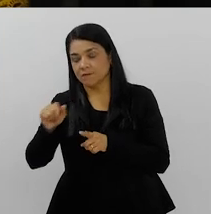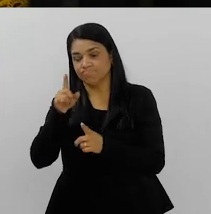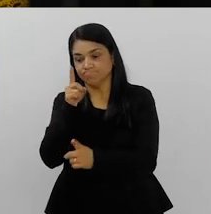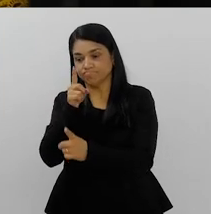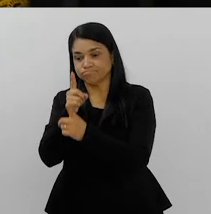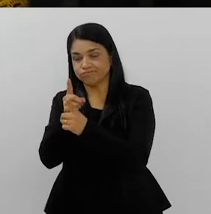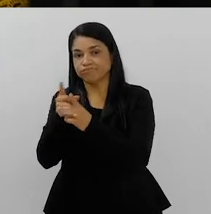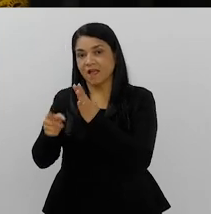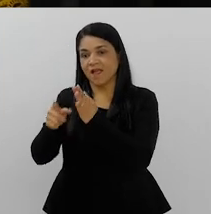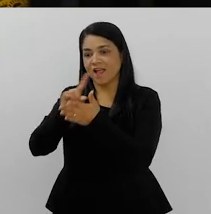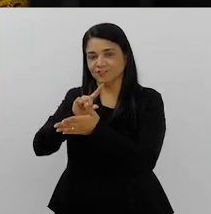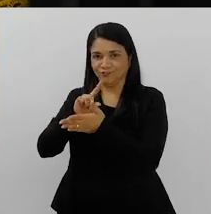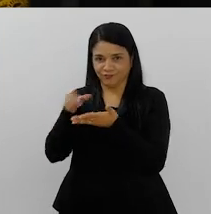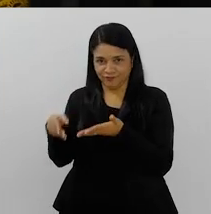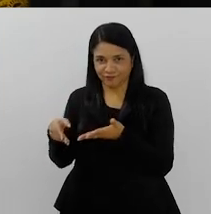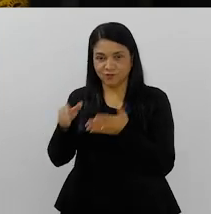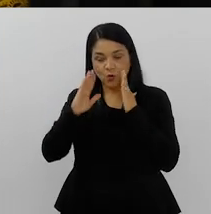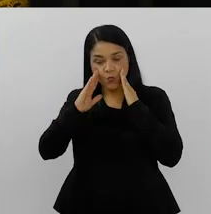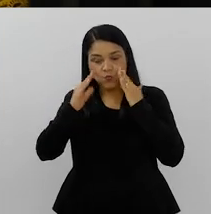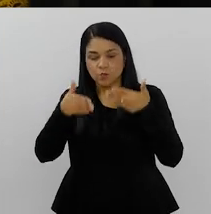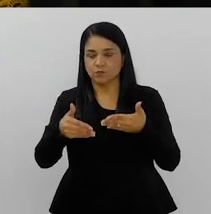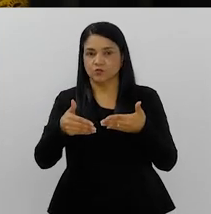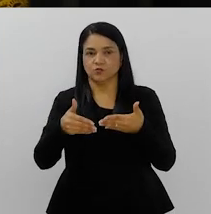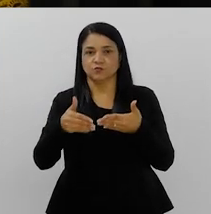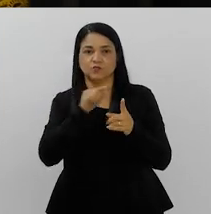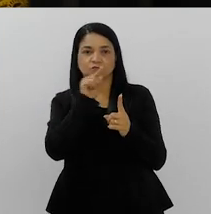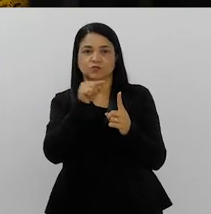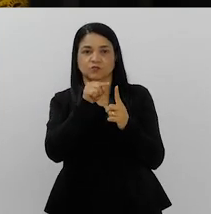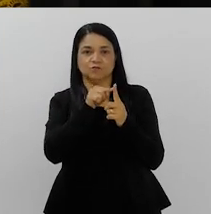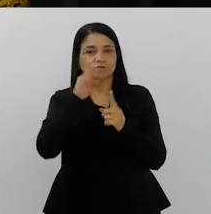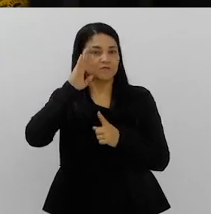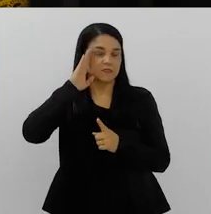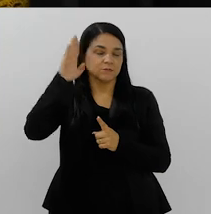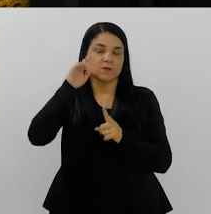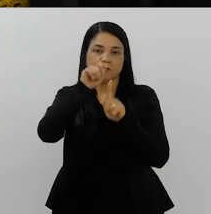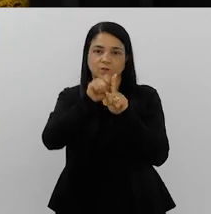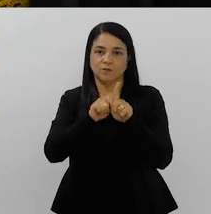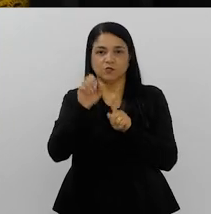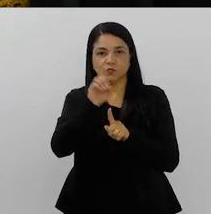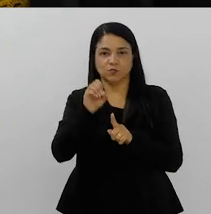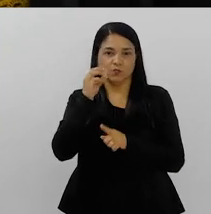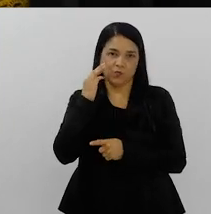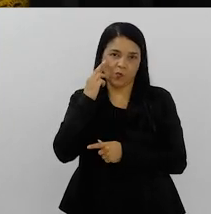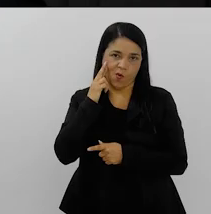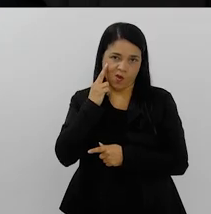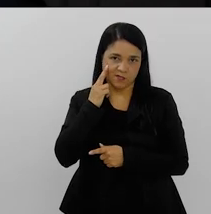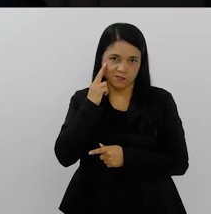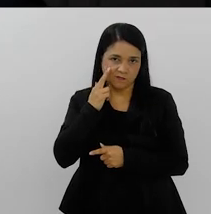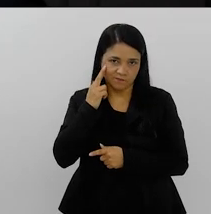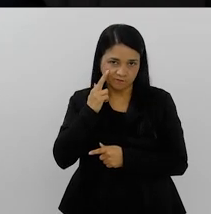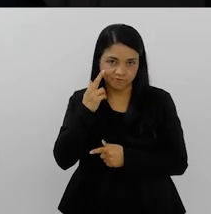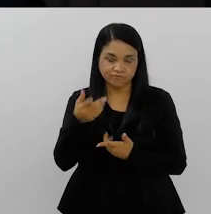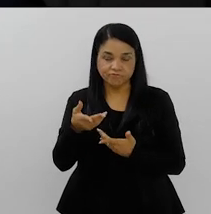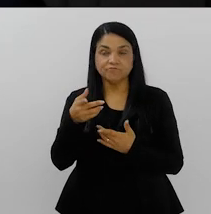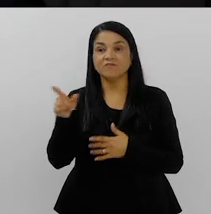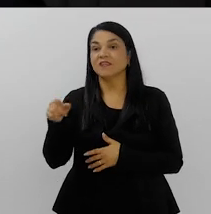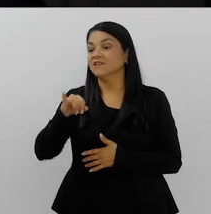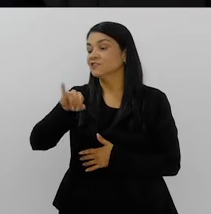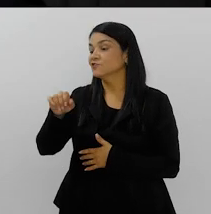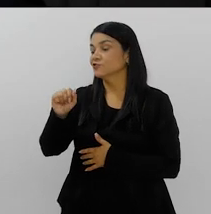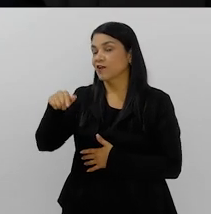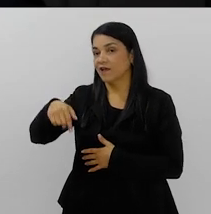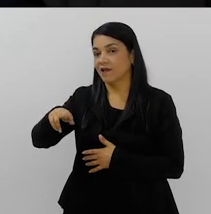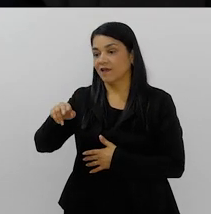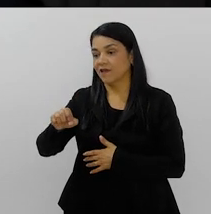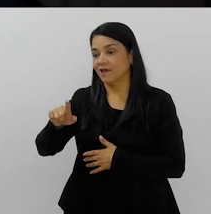detecção precoce Esse é o foco objetivo mesmo principal do outubro rosa e aí Jaqueline que é a